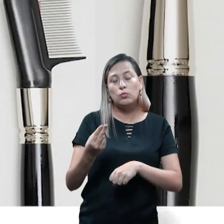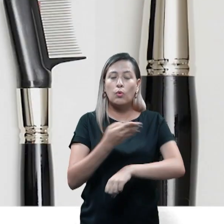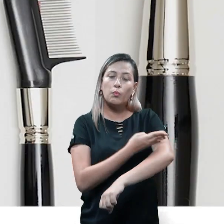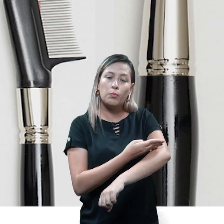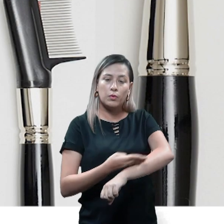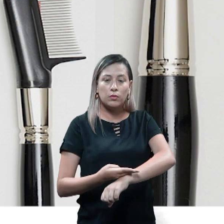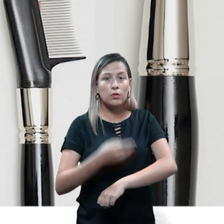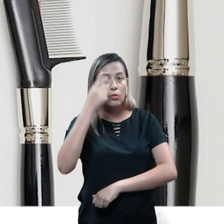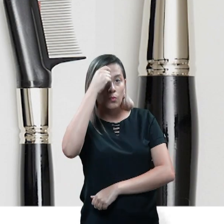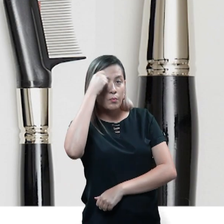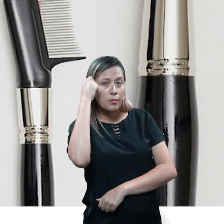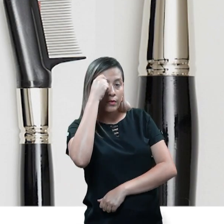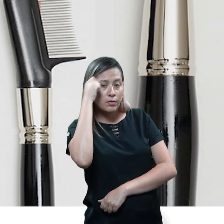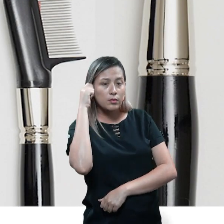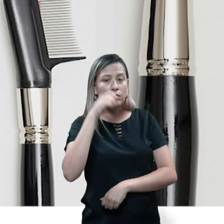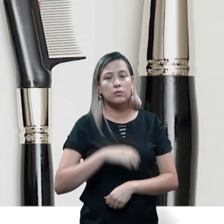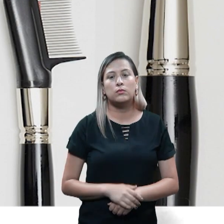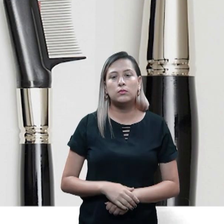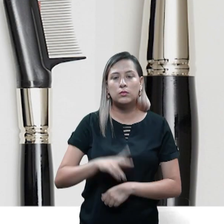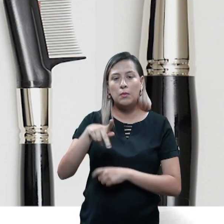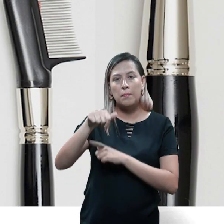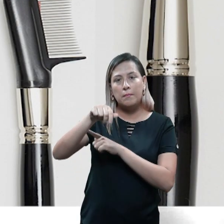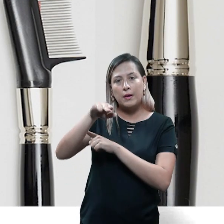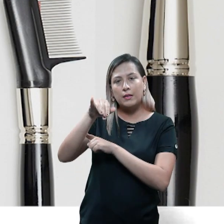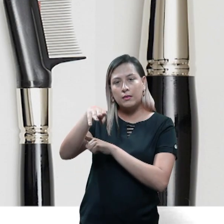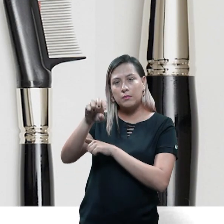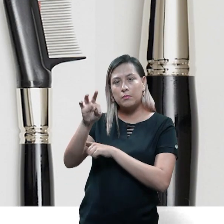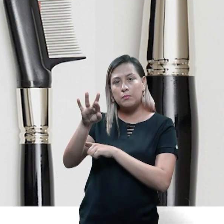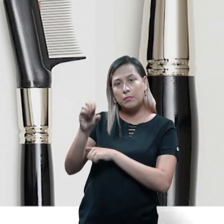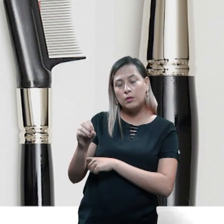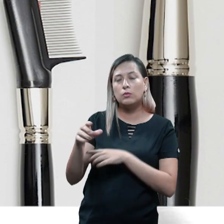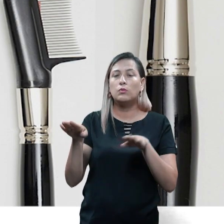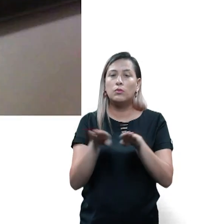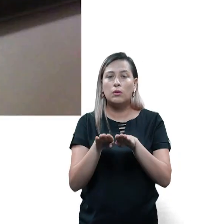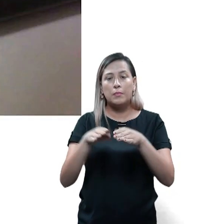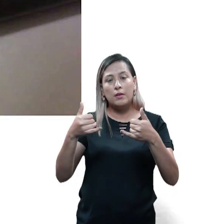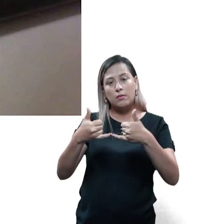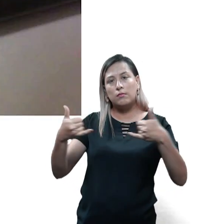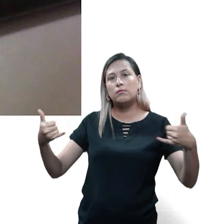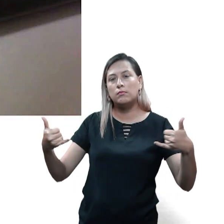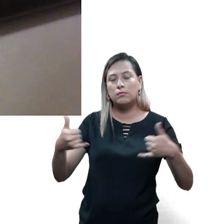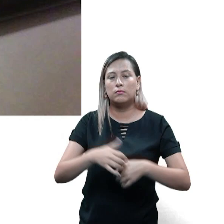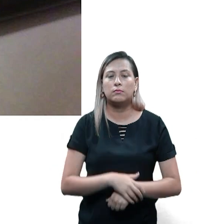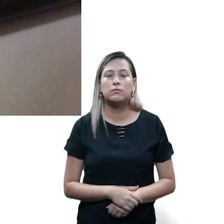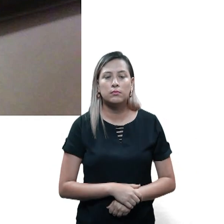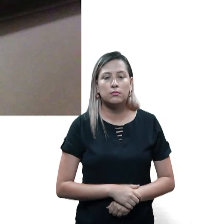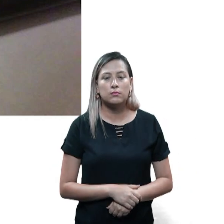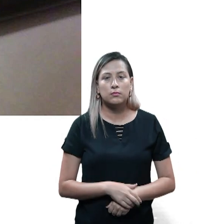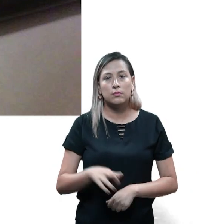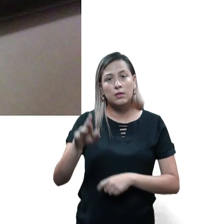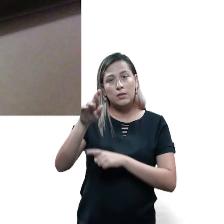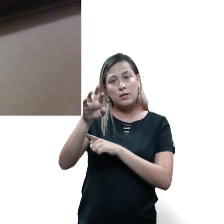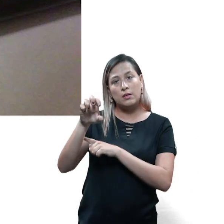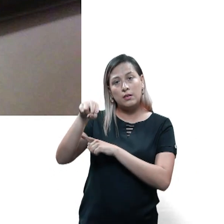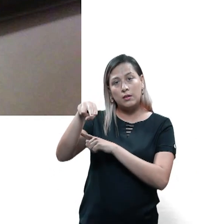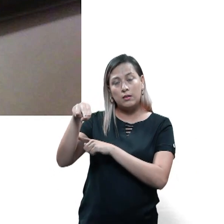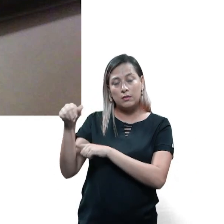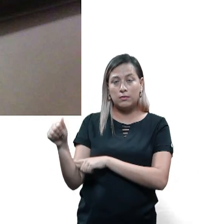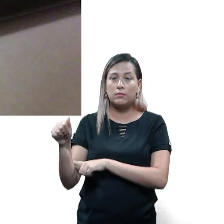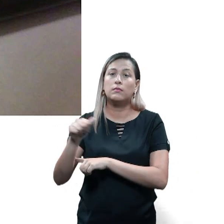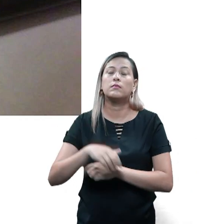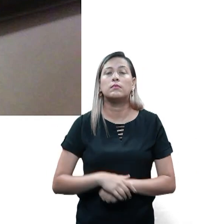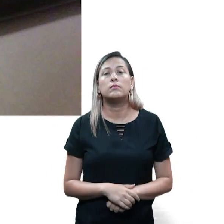pente, paquímetro com trava, linha de poliéster, rena de boa qualidade nas